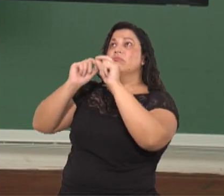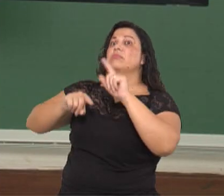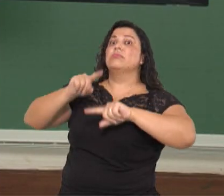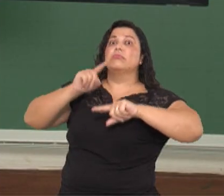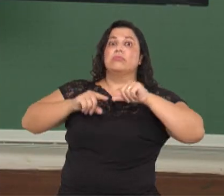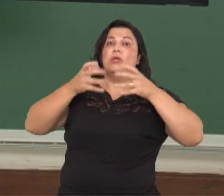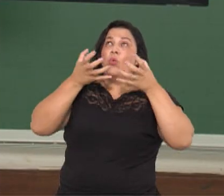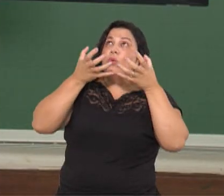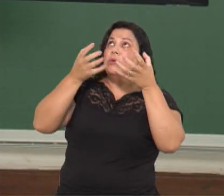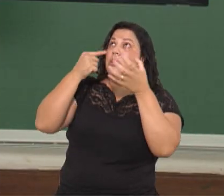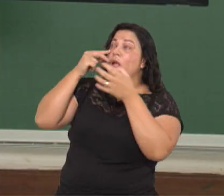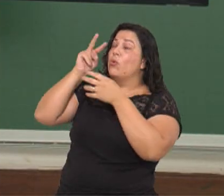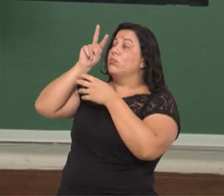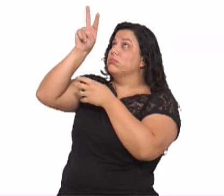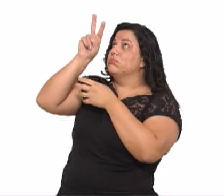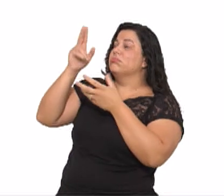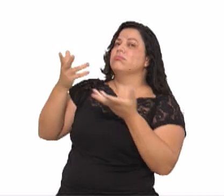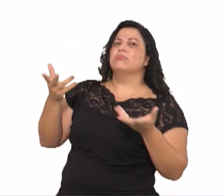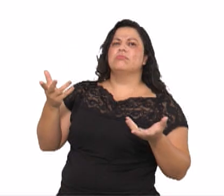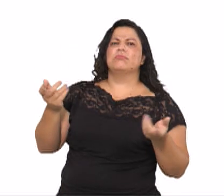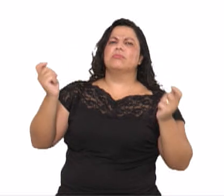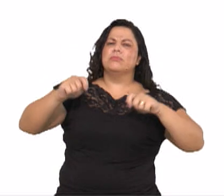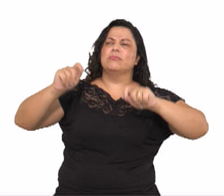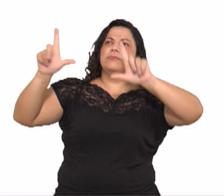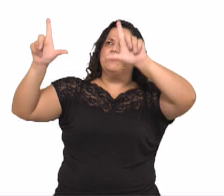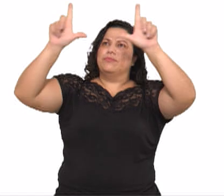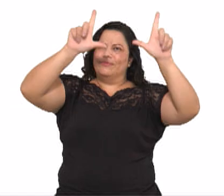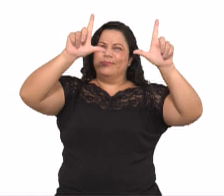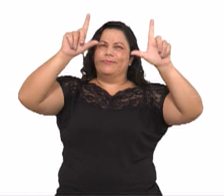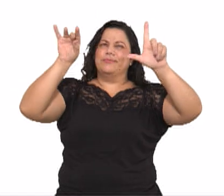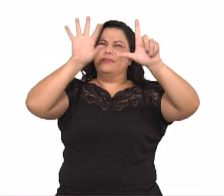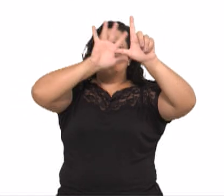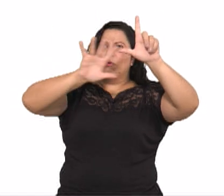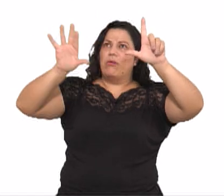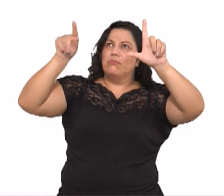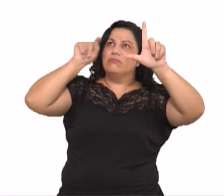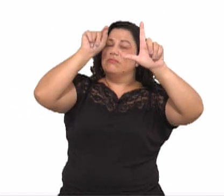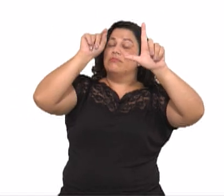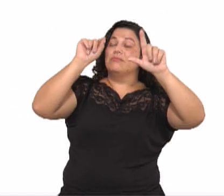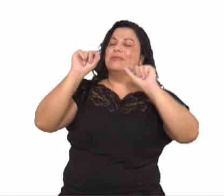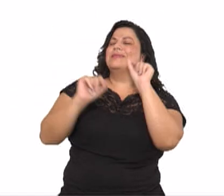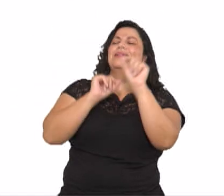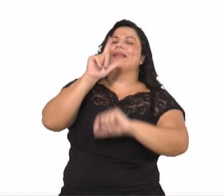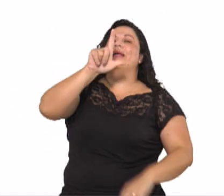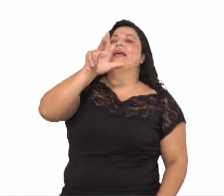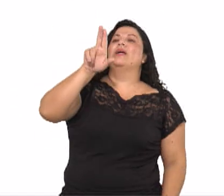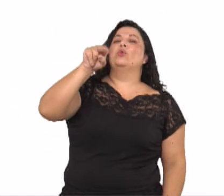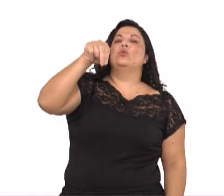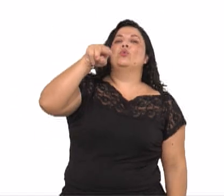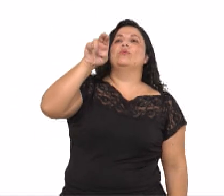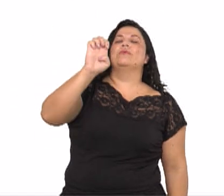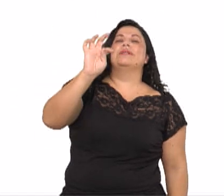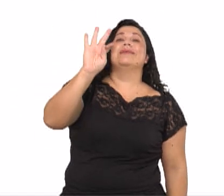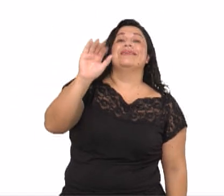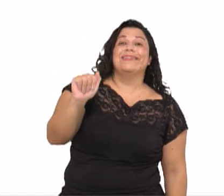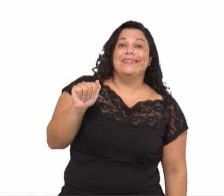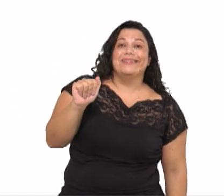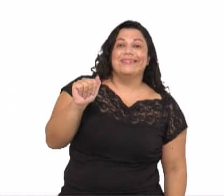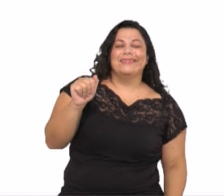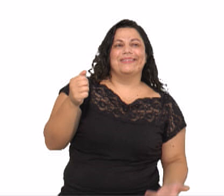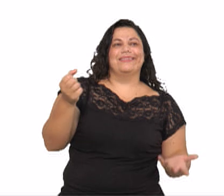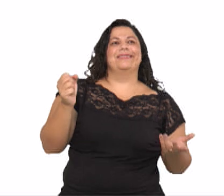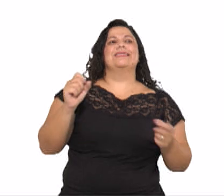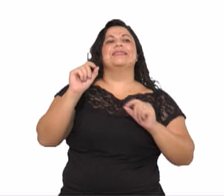ver. Acompanhem comigo na tela. Posteriormente, foram desenvolvidas quem? As lunetas e até telescópios,